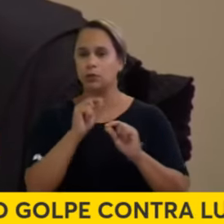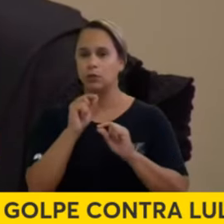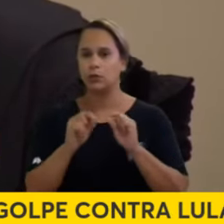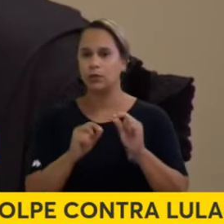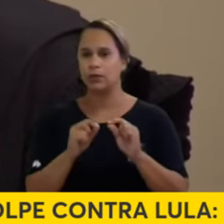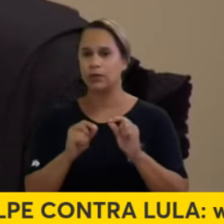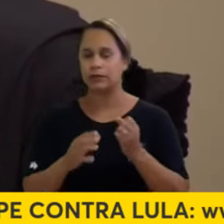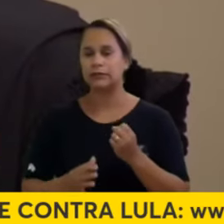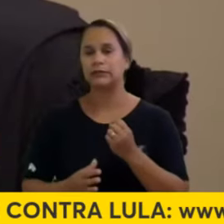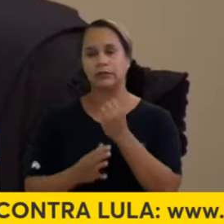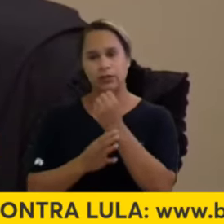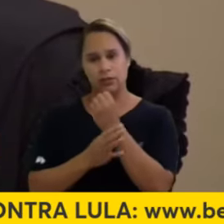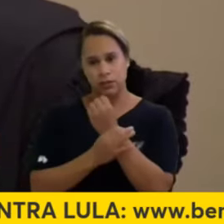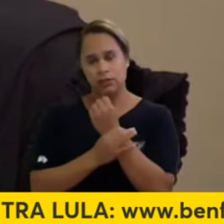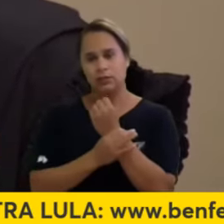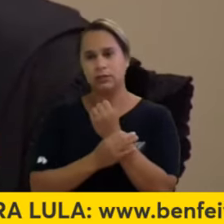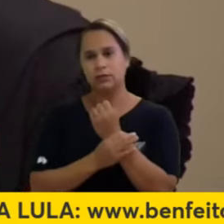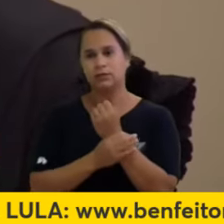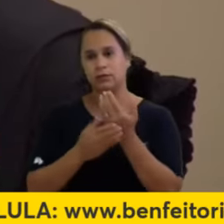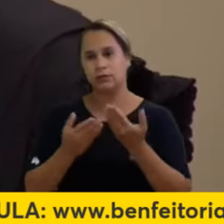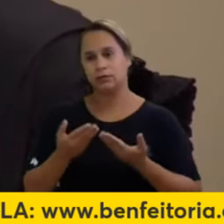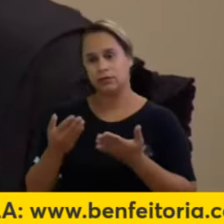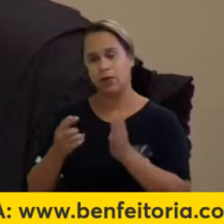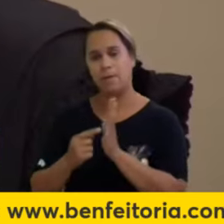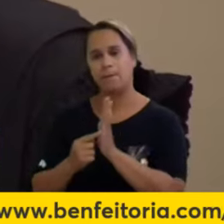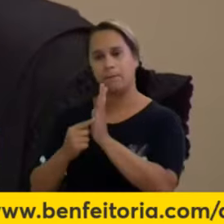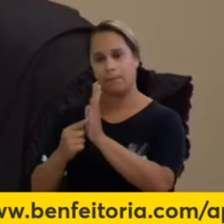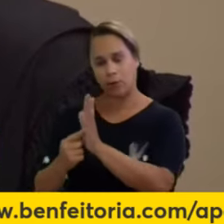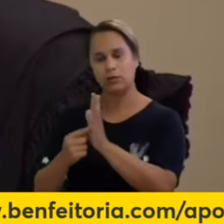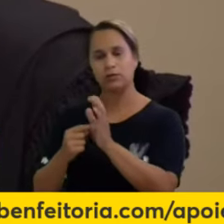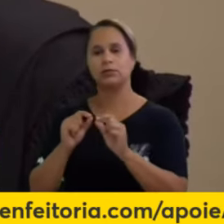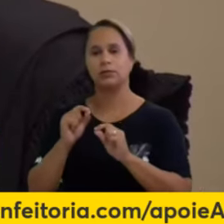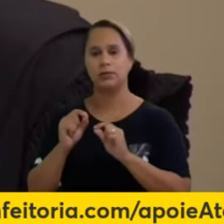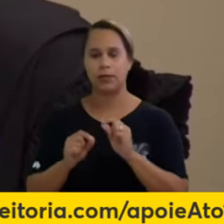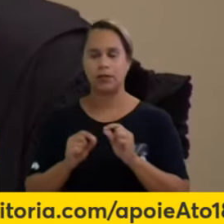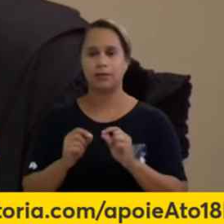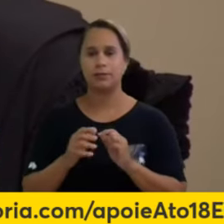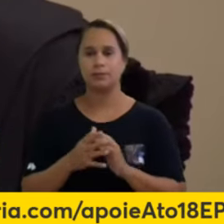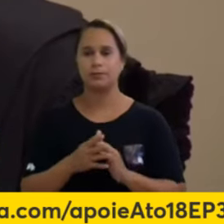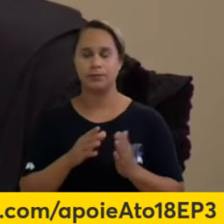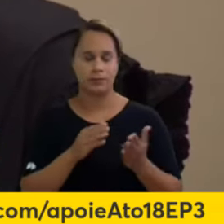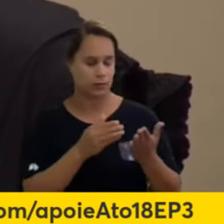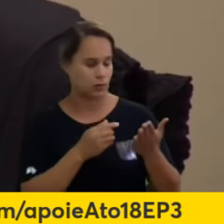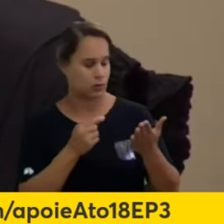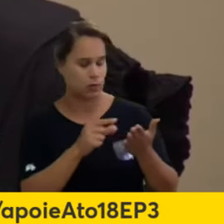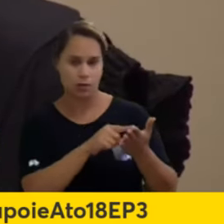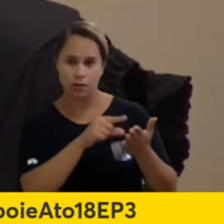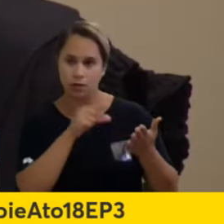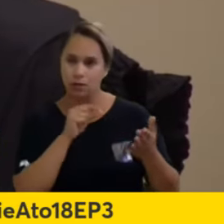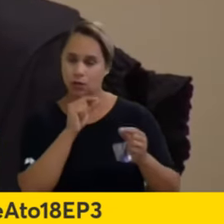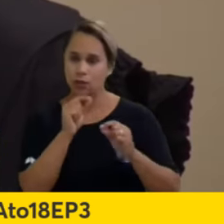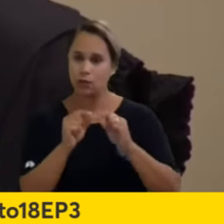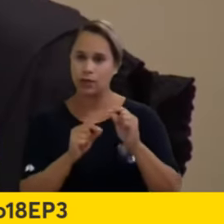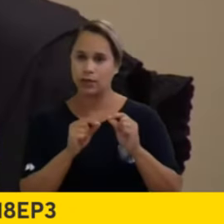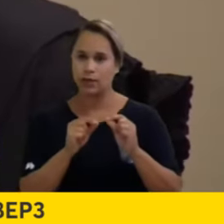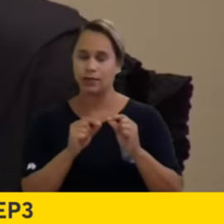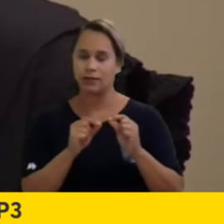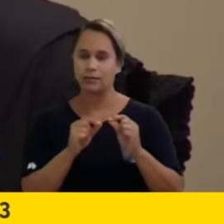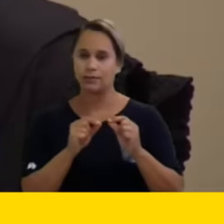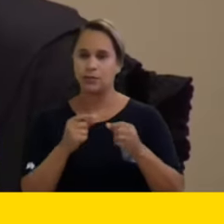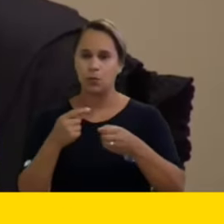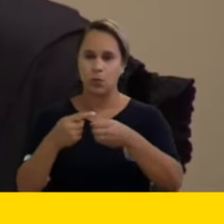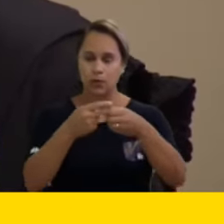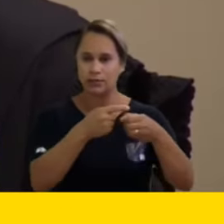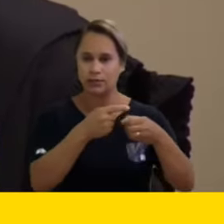presidente seguem no Edo que eu faço menção dos quais se extrai a intensificação dos compromissos pelos municípios do interior do Estado incluindo